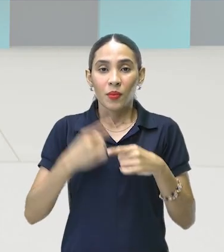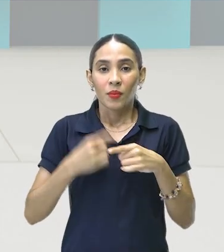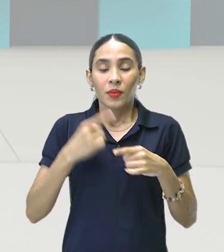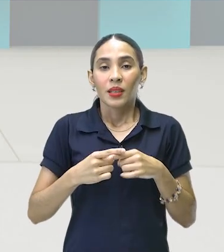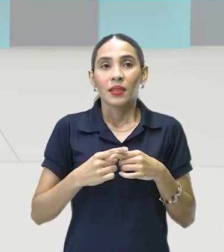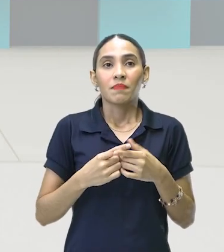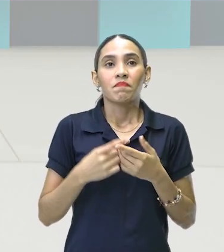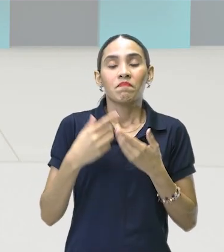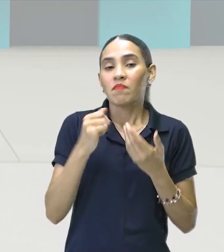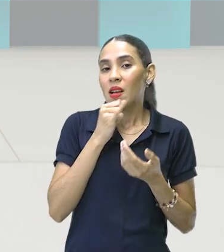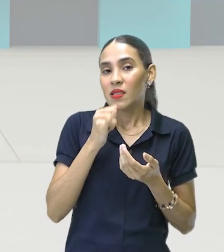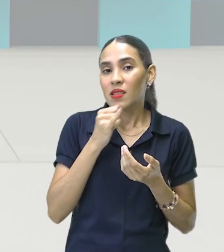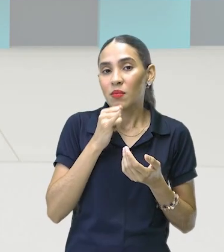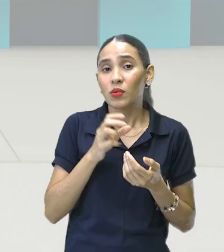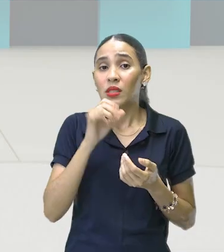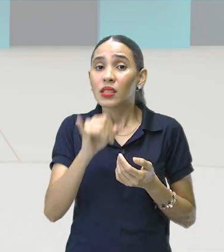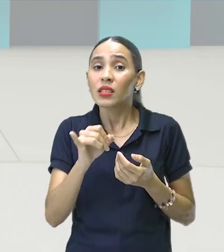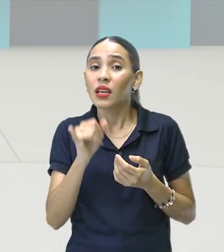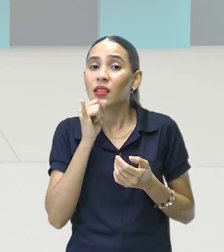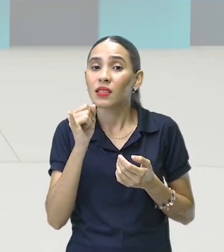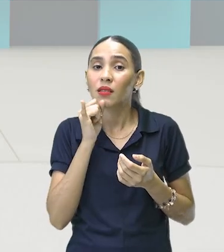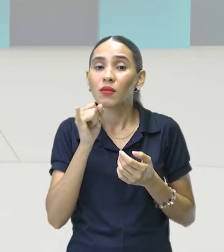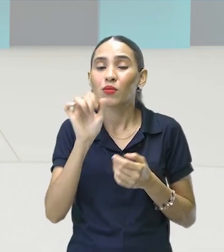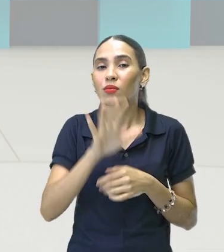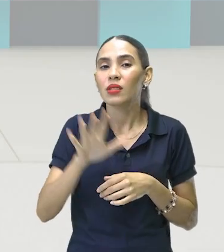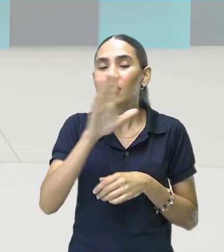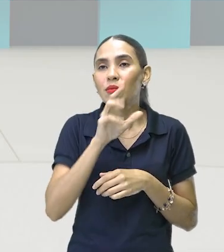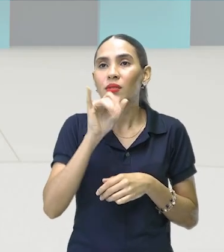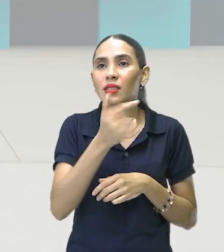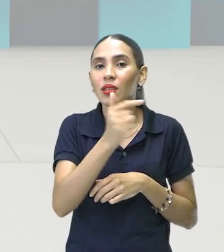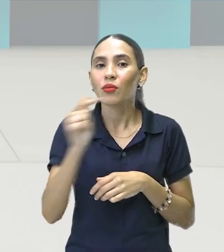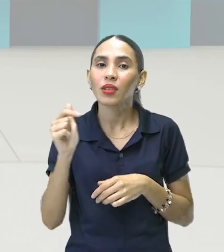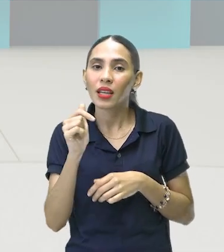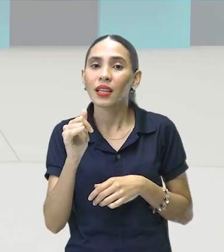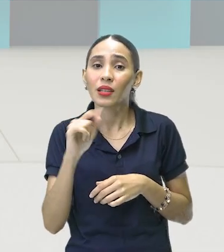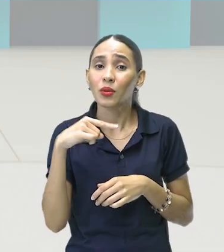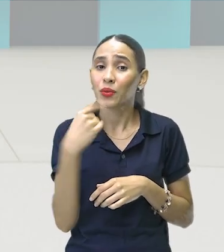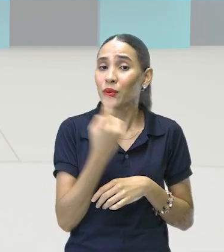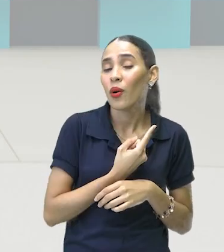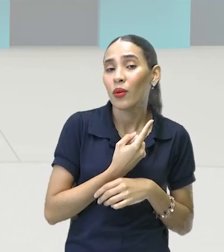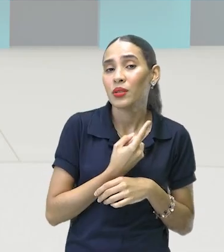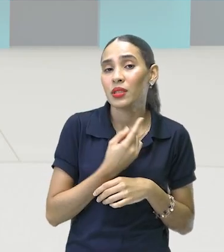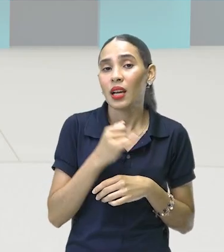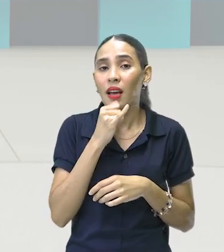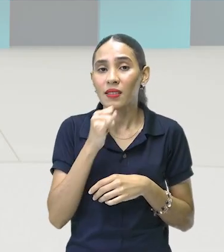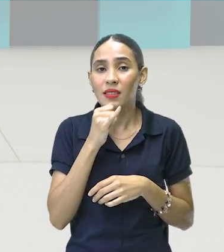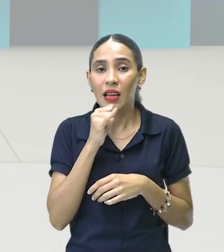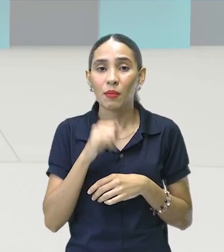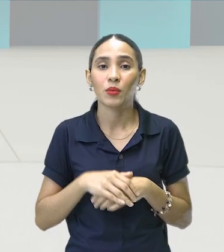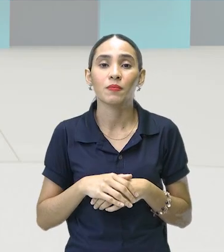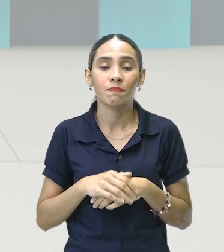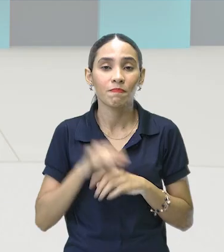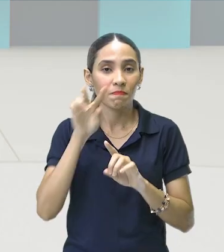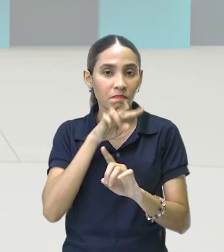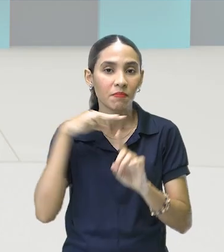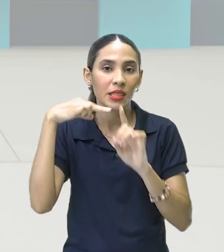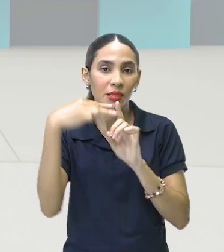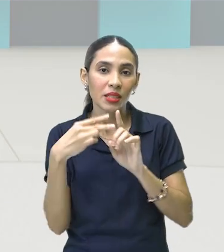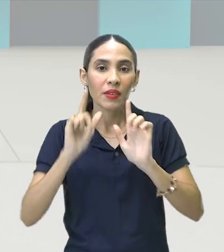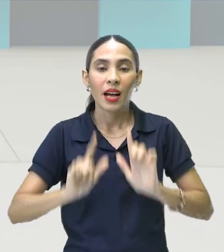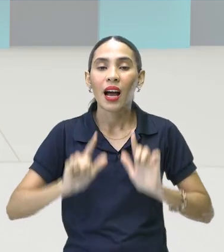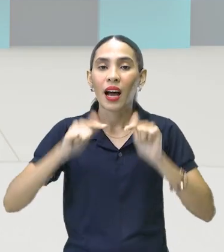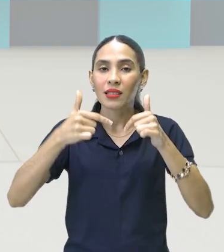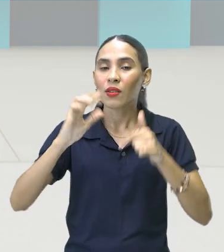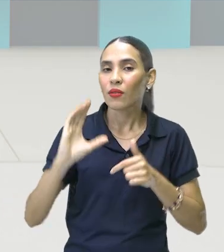mais seria senão um símbolo se não tivéssemos nós para poder colocar esse olhar para o fenômeno,